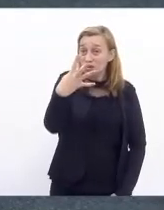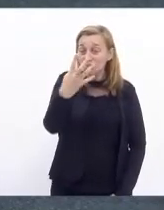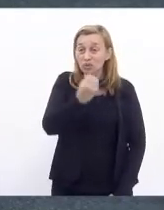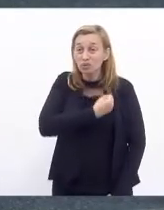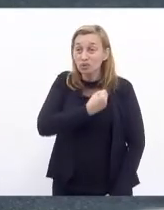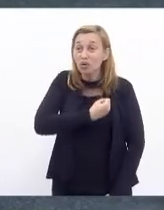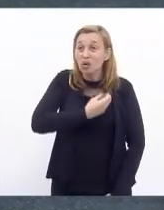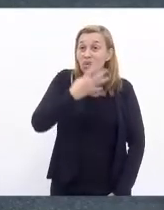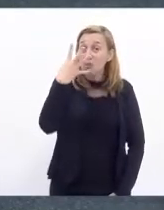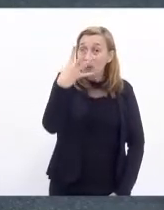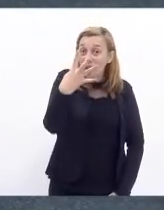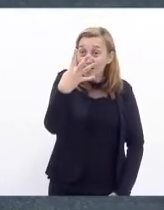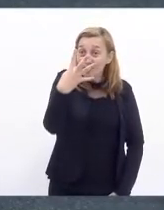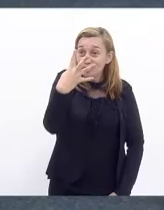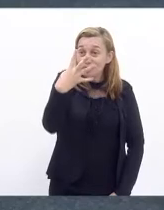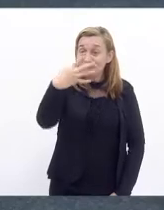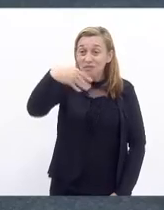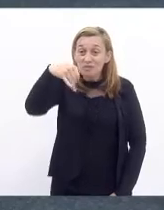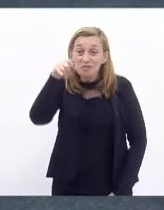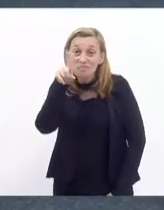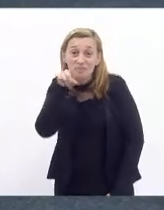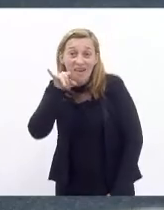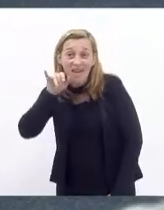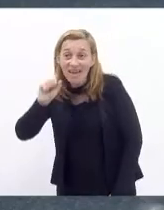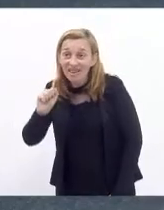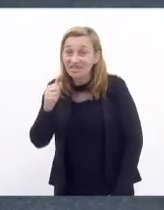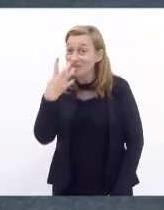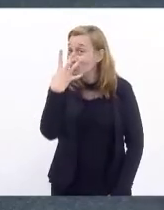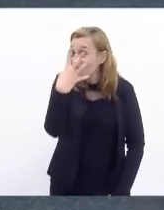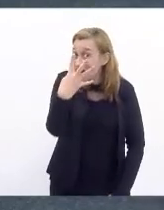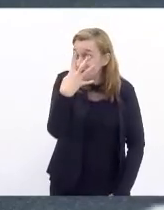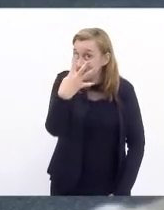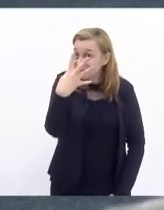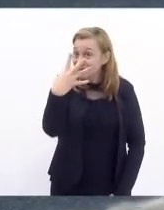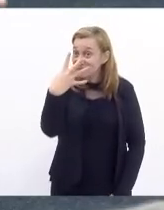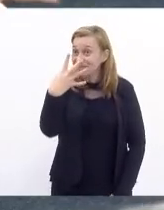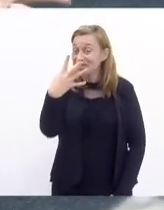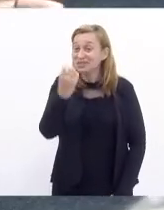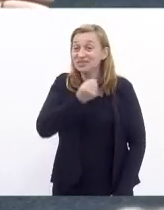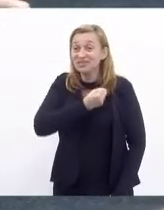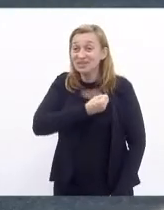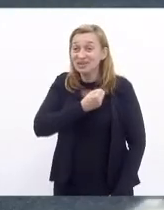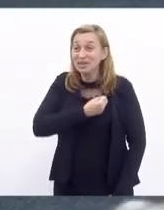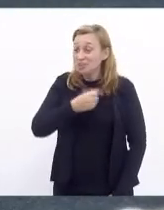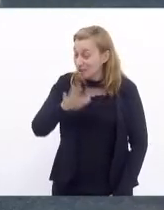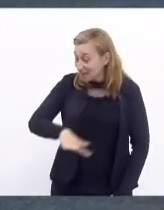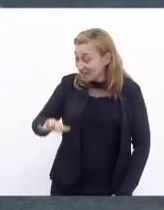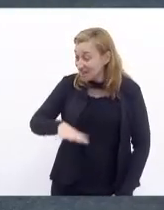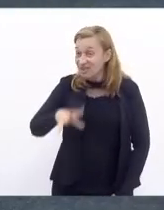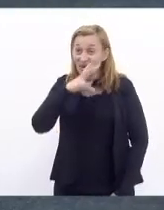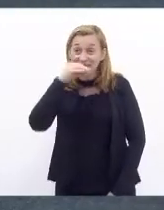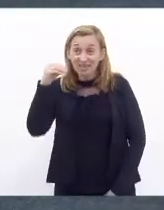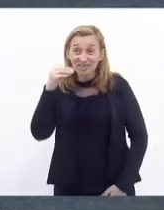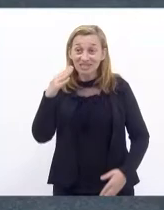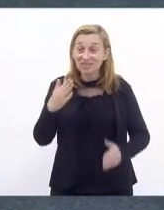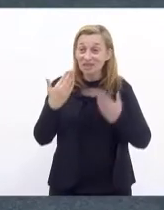em média, gente. 4 pontos em média para criança ou adolescente que